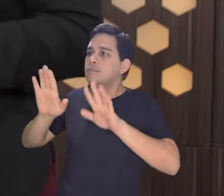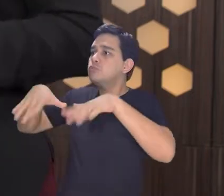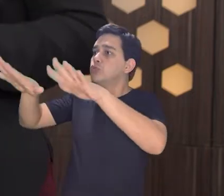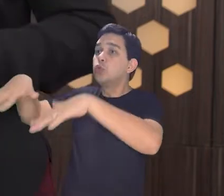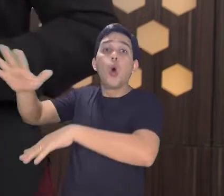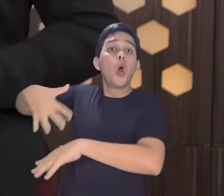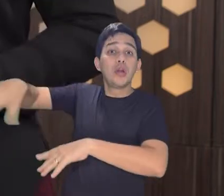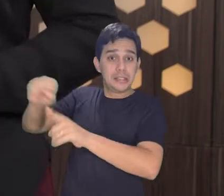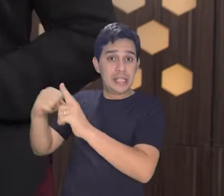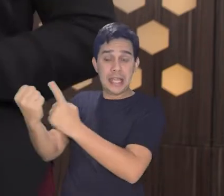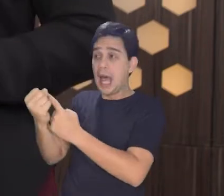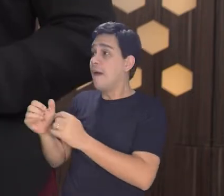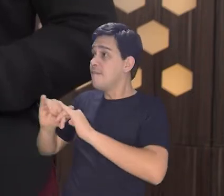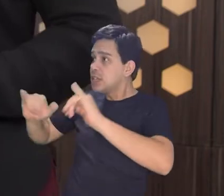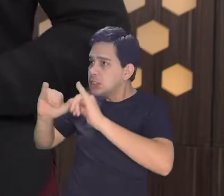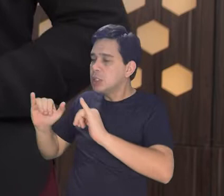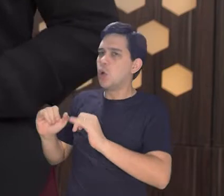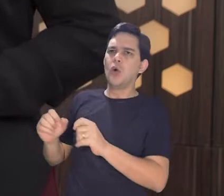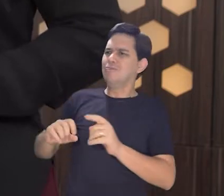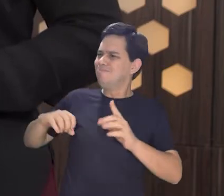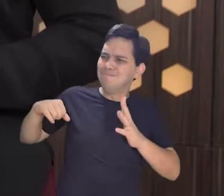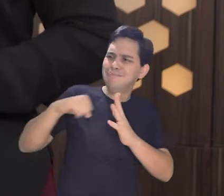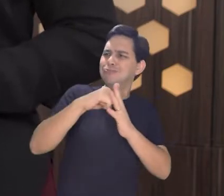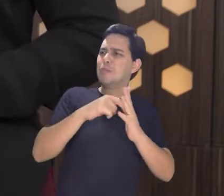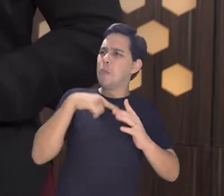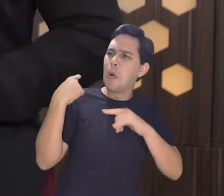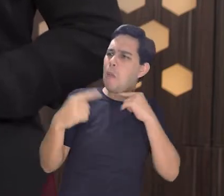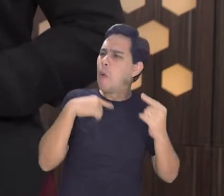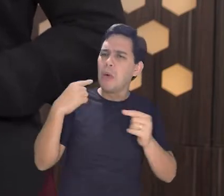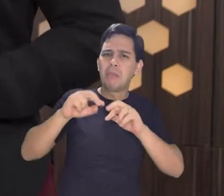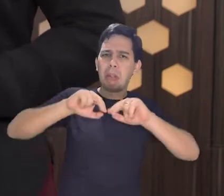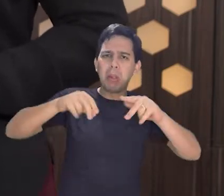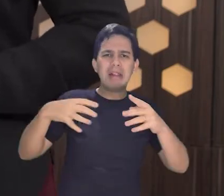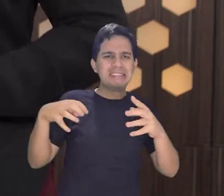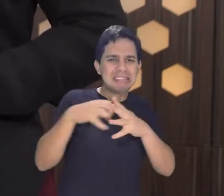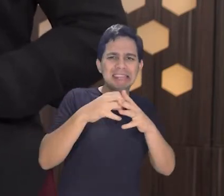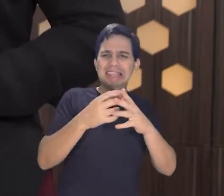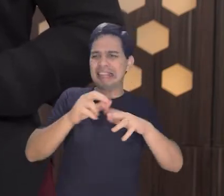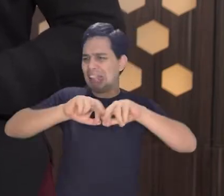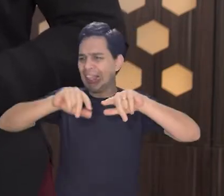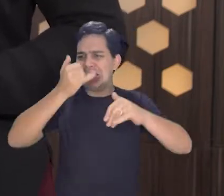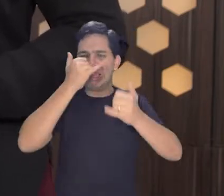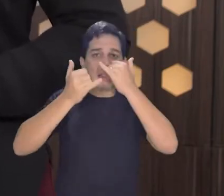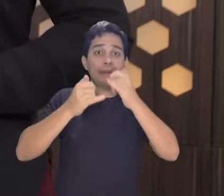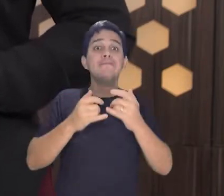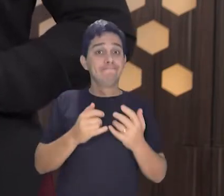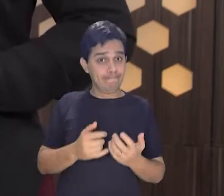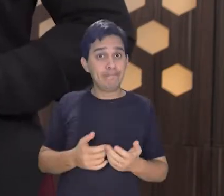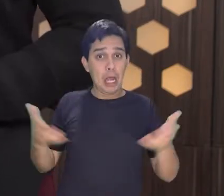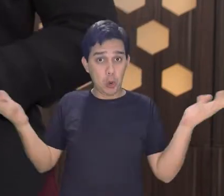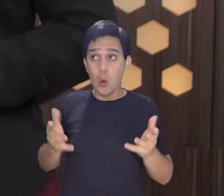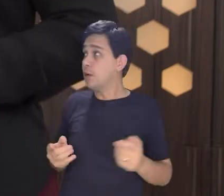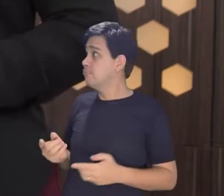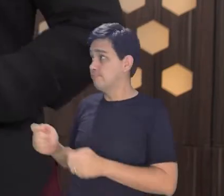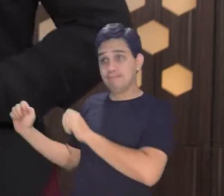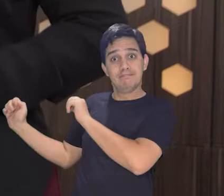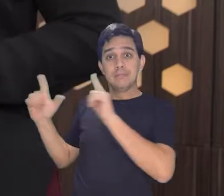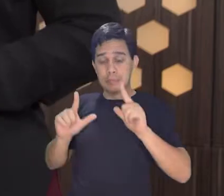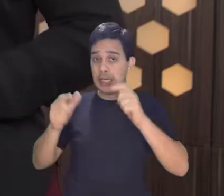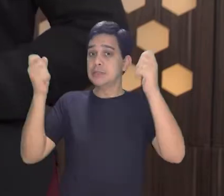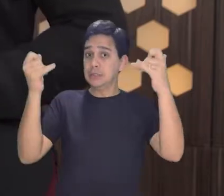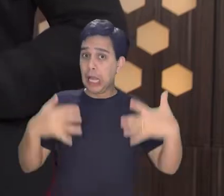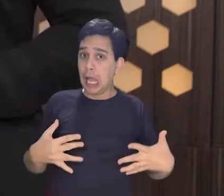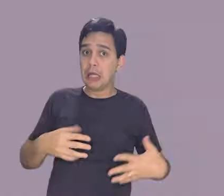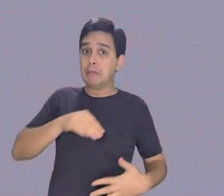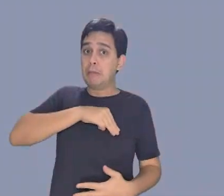alto índice de mortes e feridos no trânsito em todo o mundo. Fique por dentro dessa campanha no quadro MPRJ